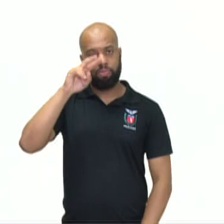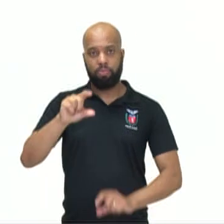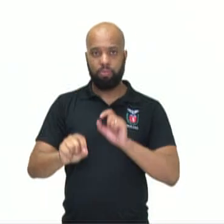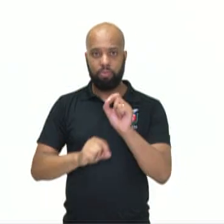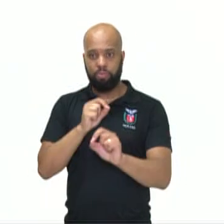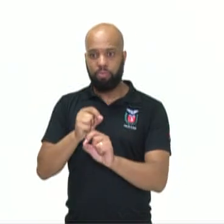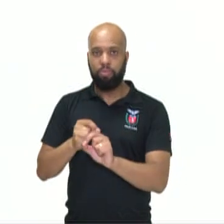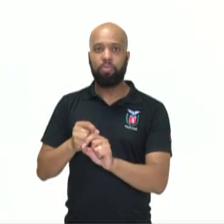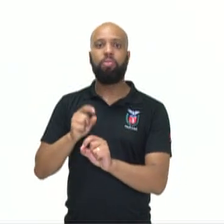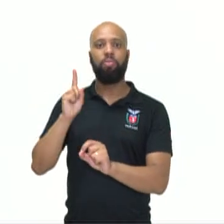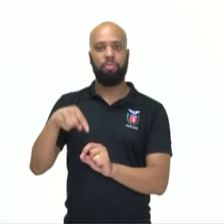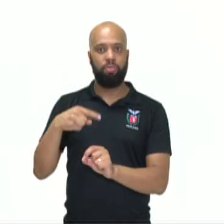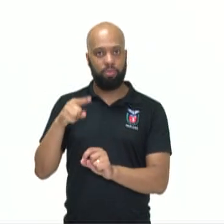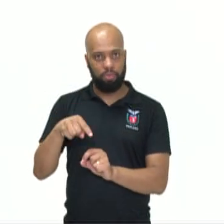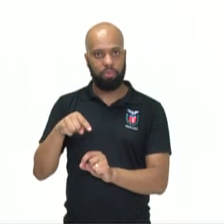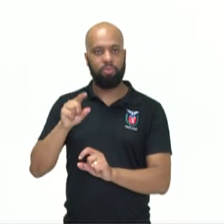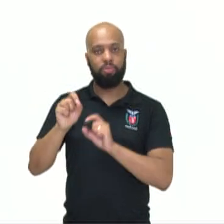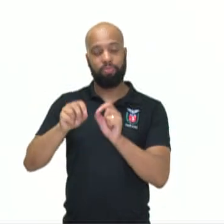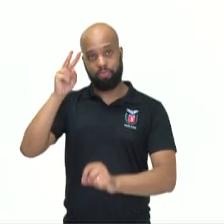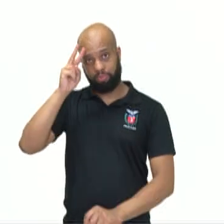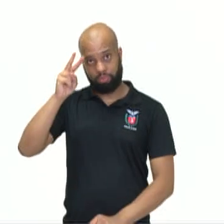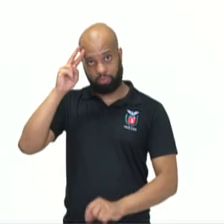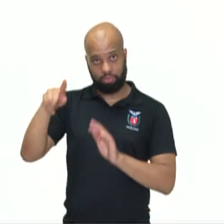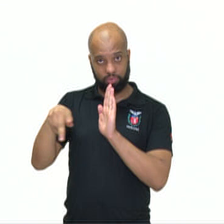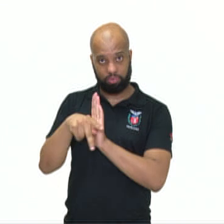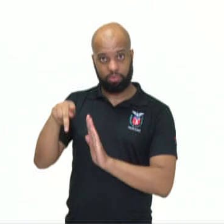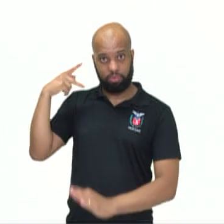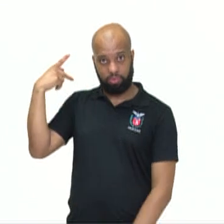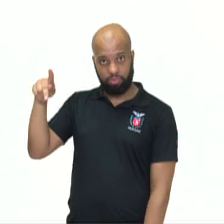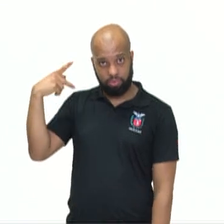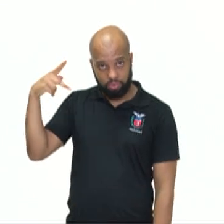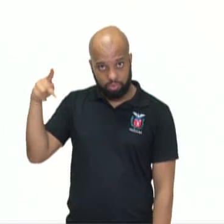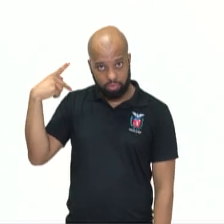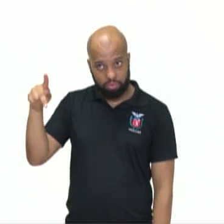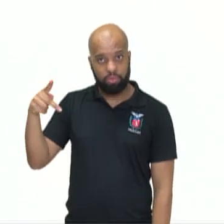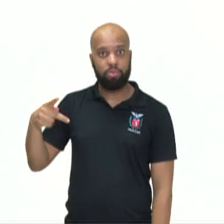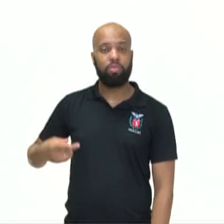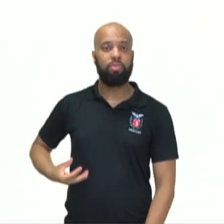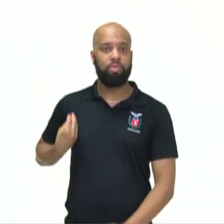e as principais ideias de Immanuel Kant e